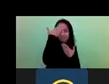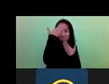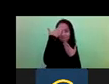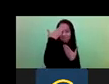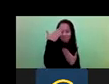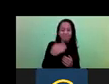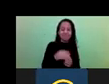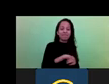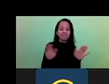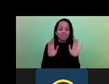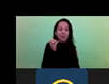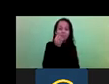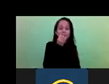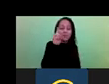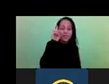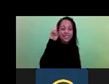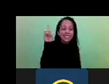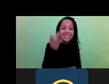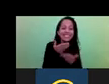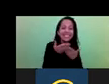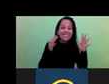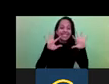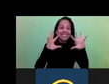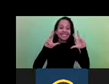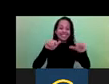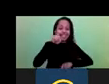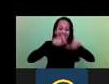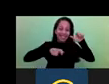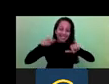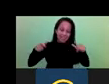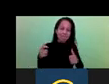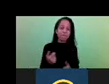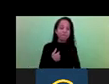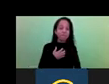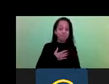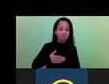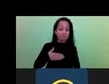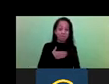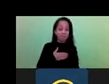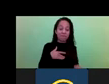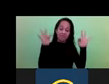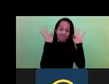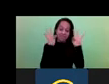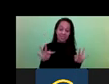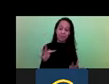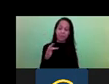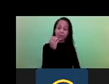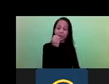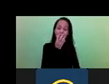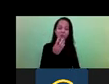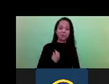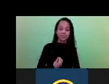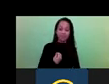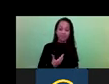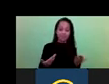Um bom dia a todos, bom dia a todas. É um prazer poder estar aqui, né,